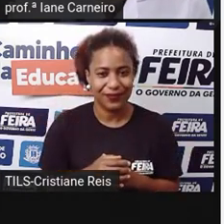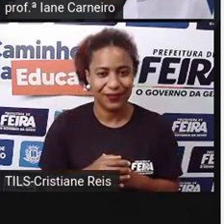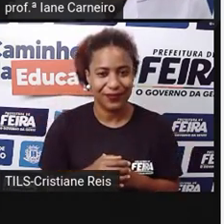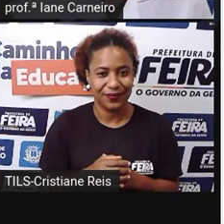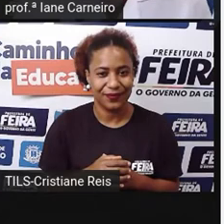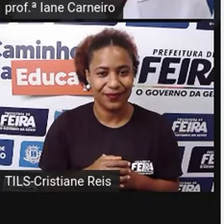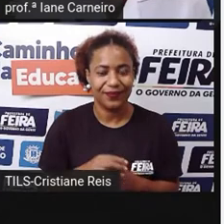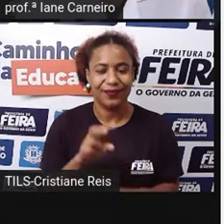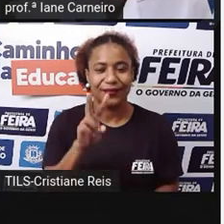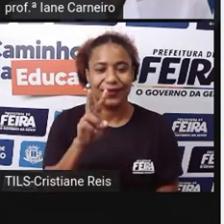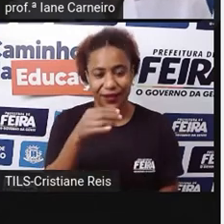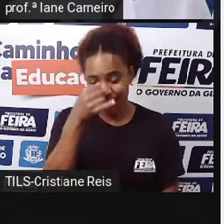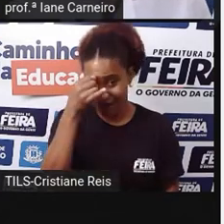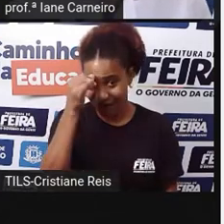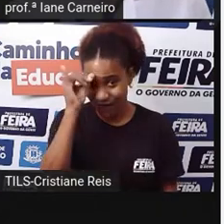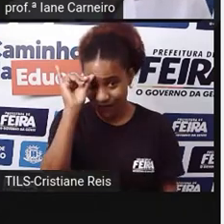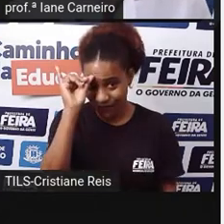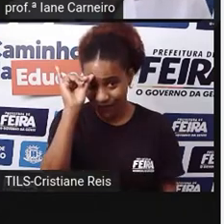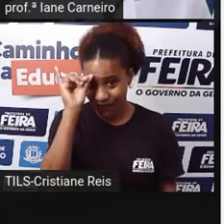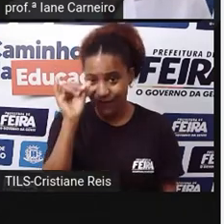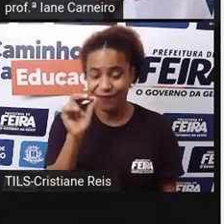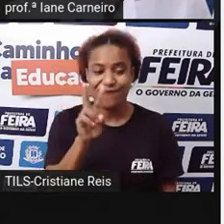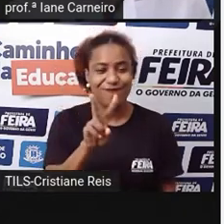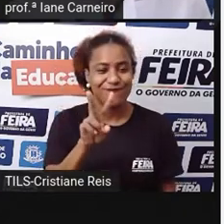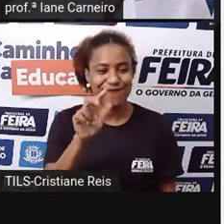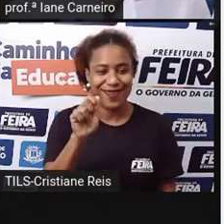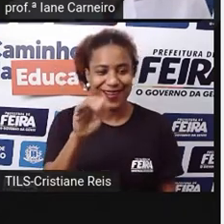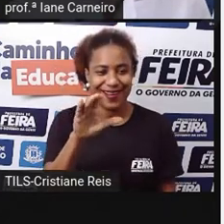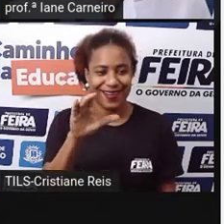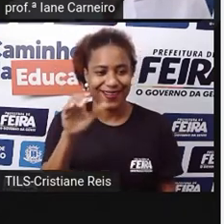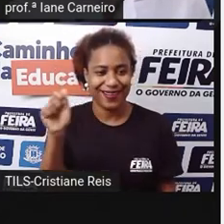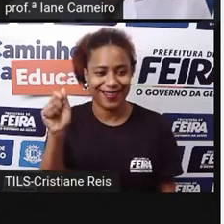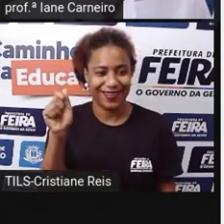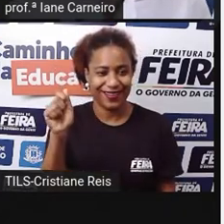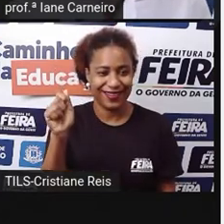Ó, vá, cá.